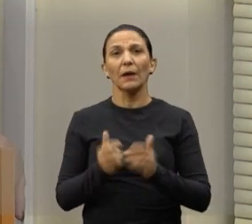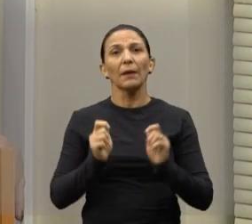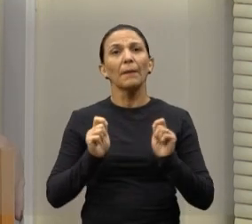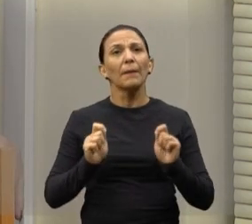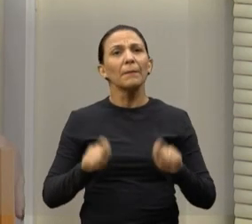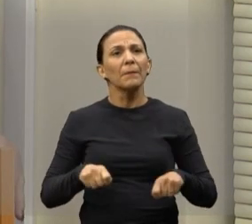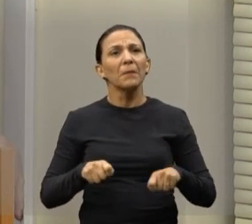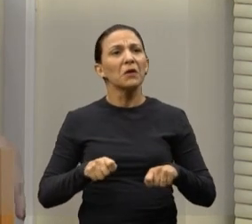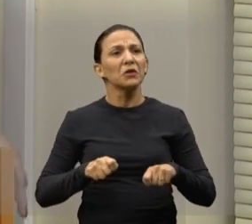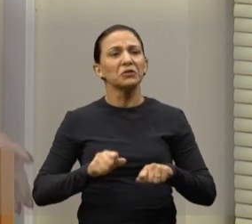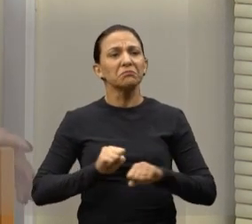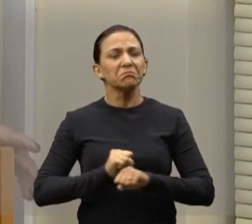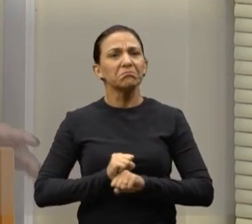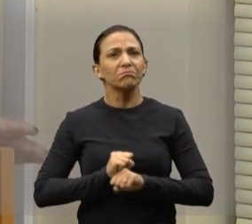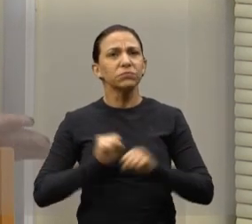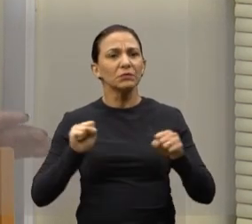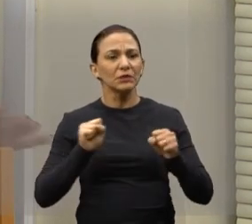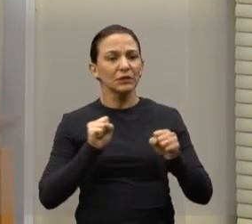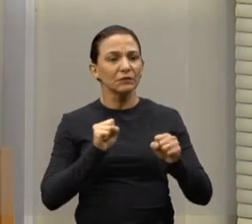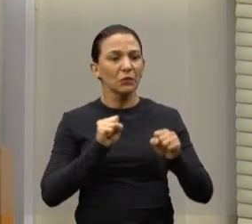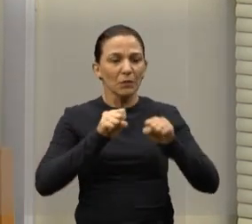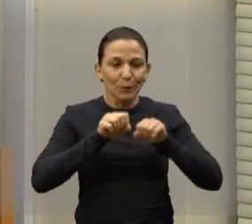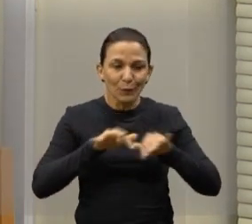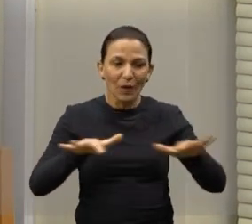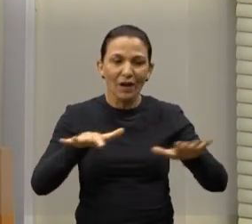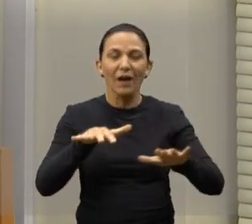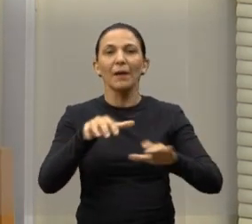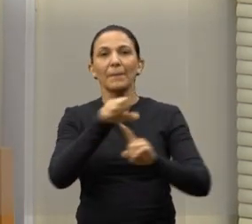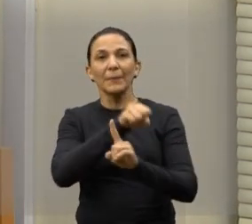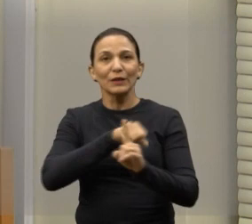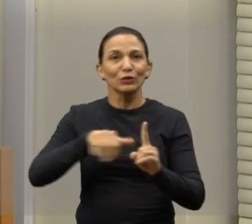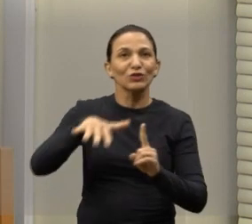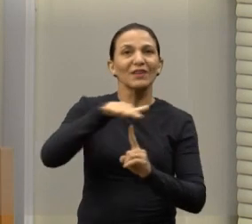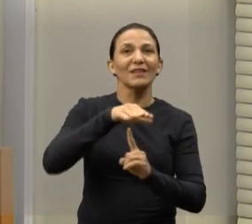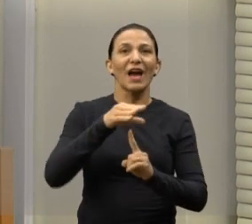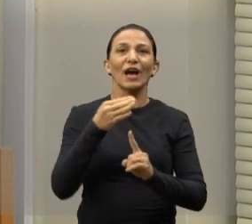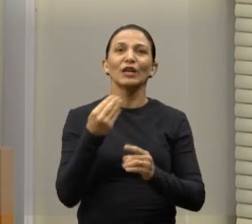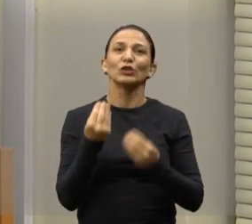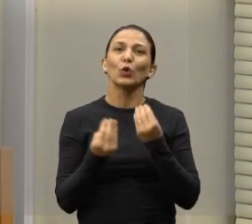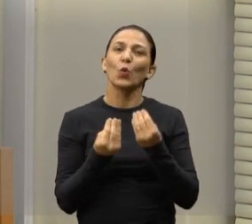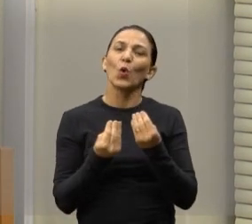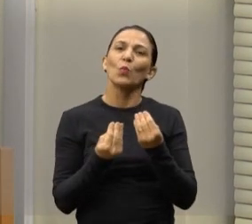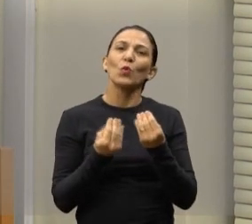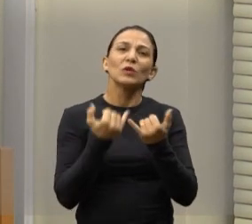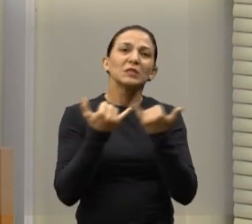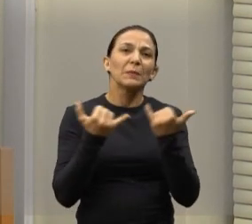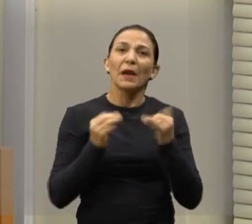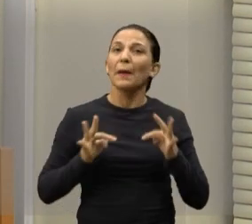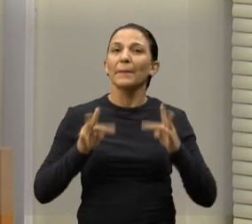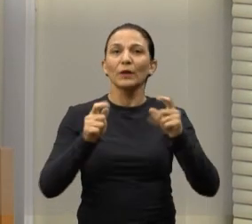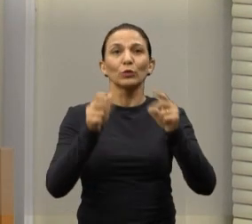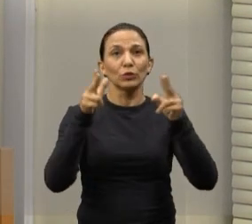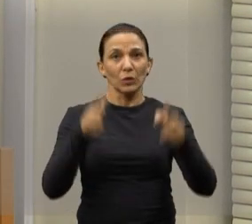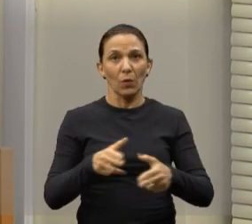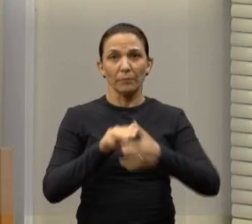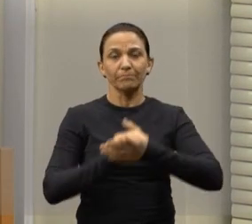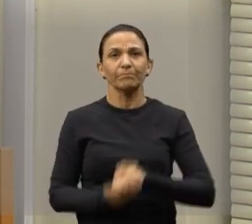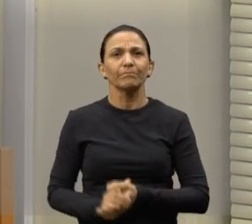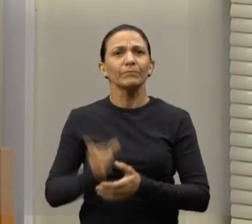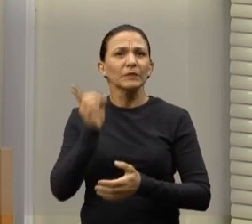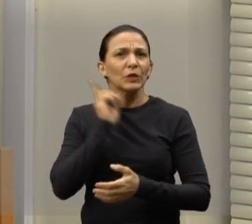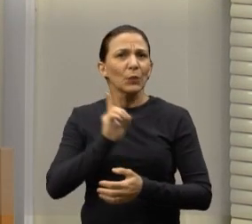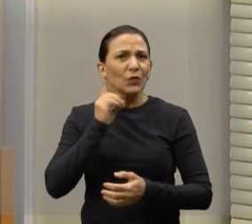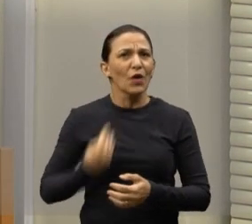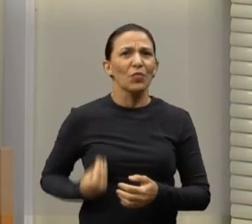da sociedade e aí a gente pensa nossa o deputado tá conseguindo parar a sua vida